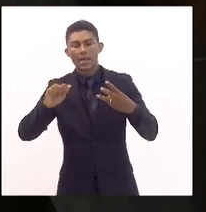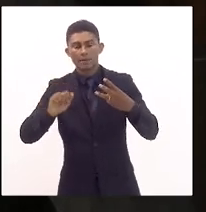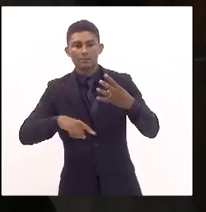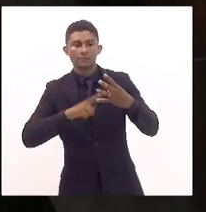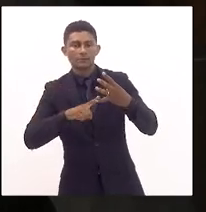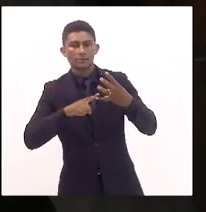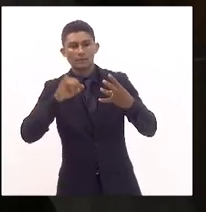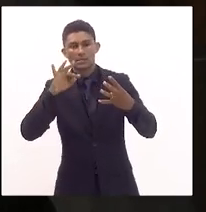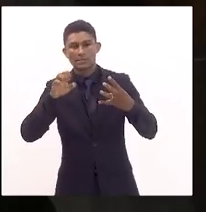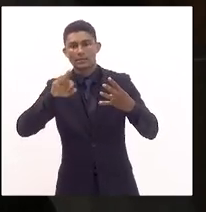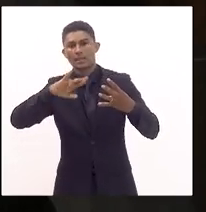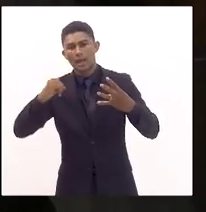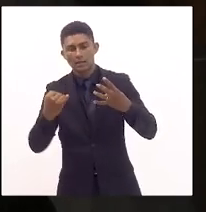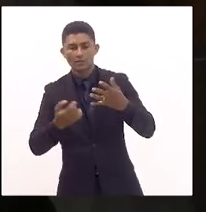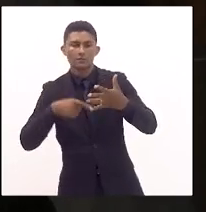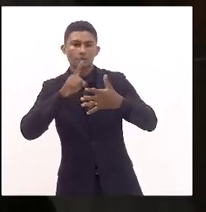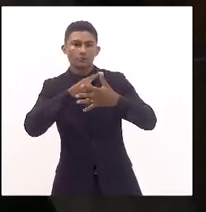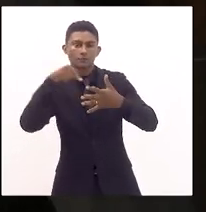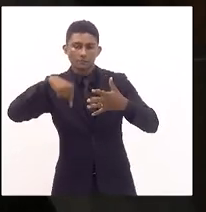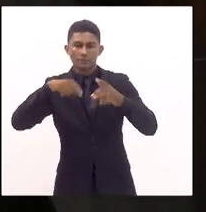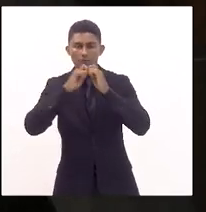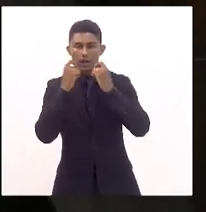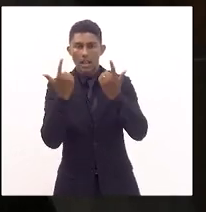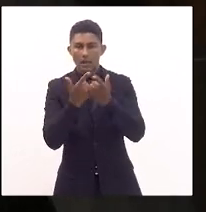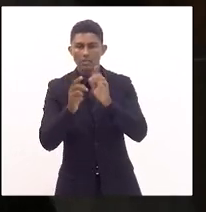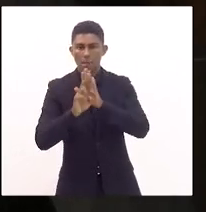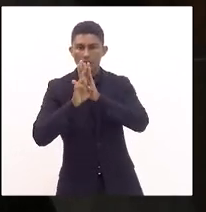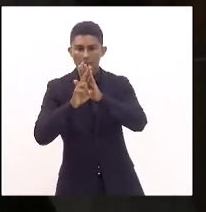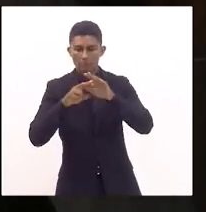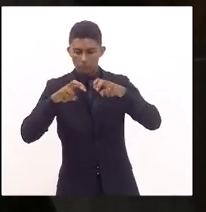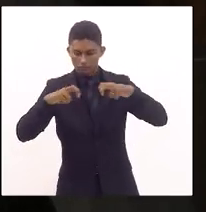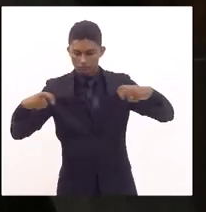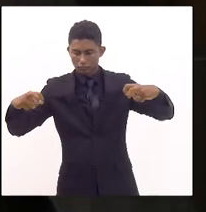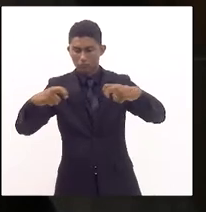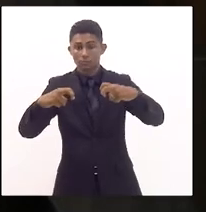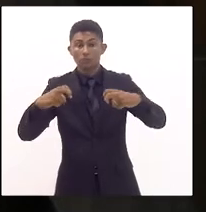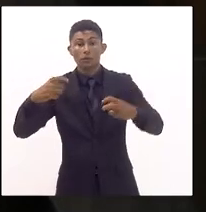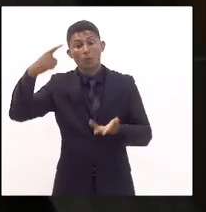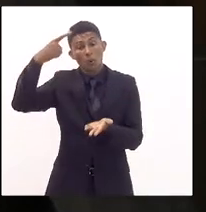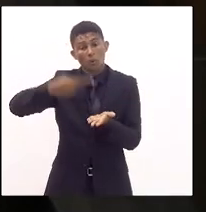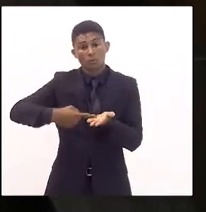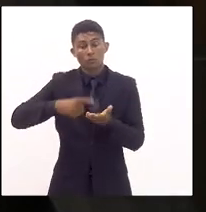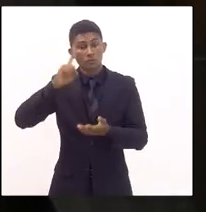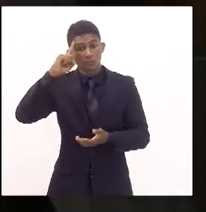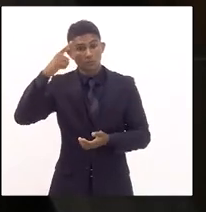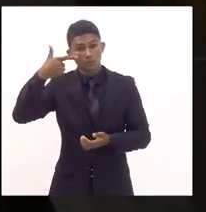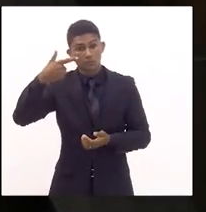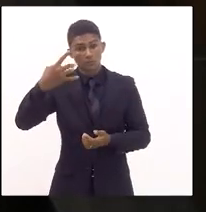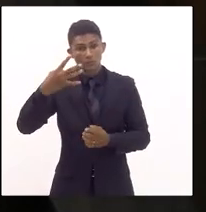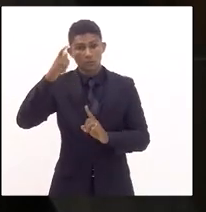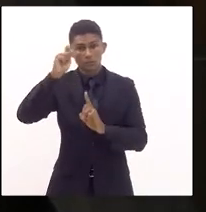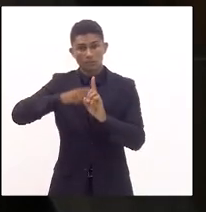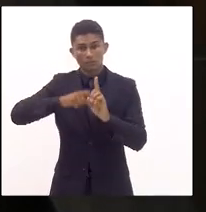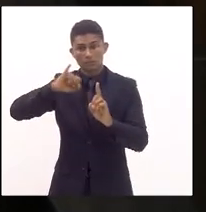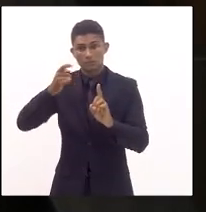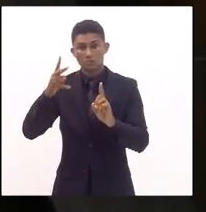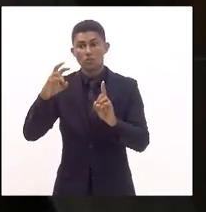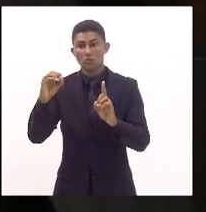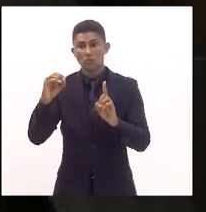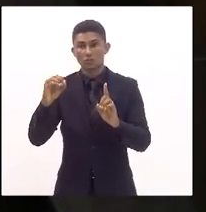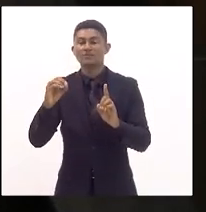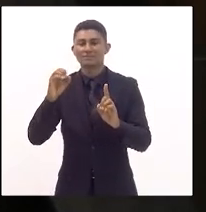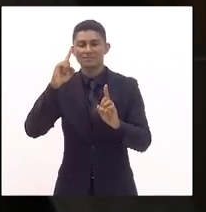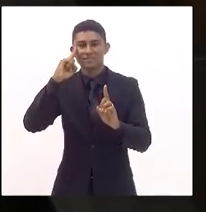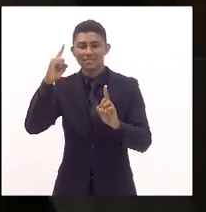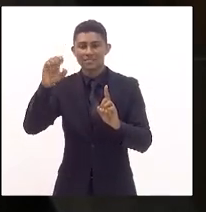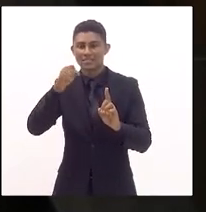Legislativa. Demos um passo importante, marcamos para o dia 24 de junho, que São João e